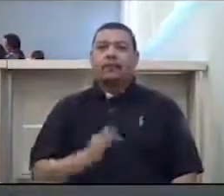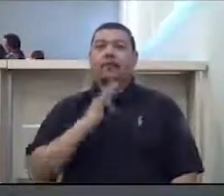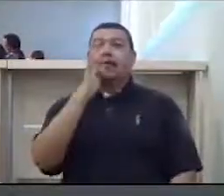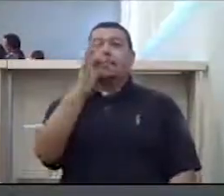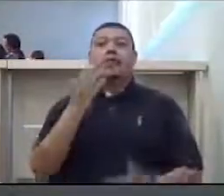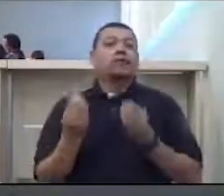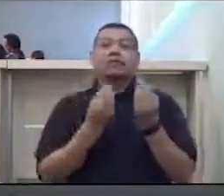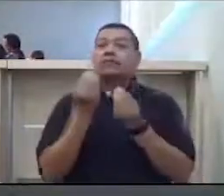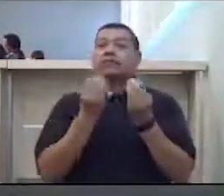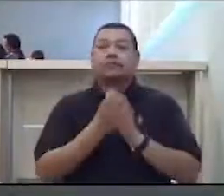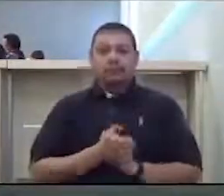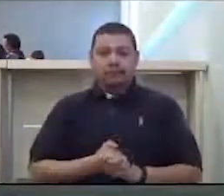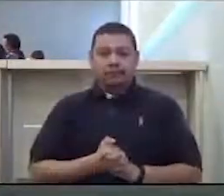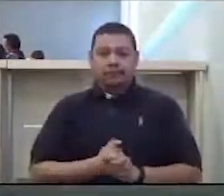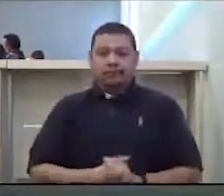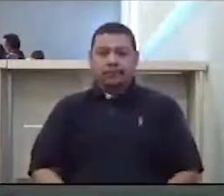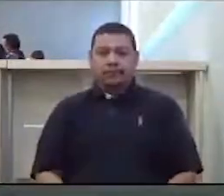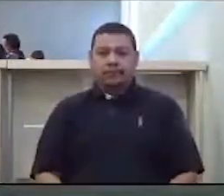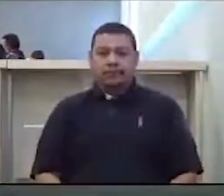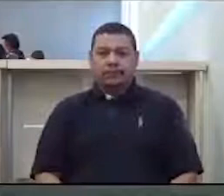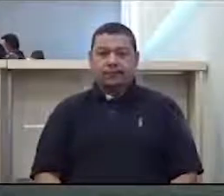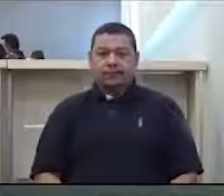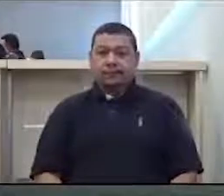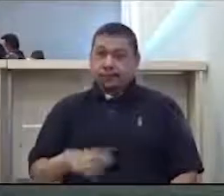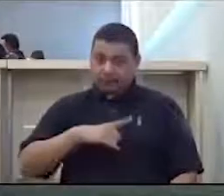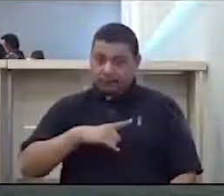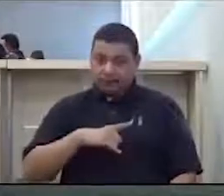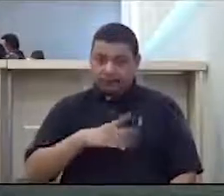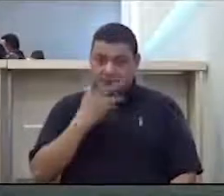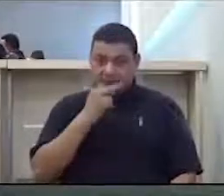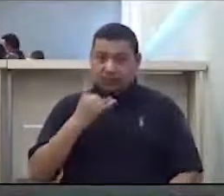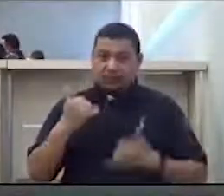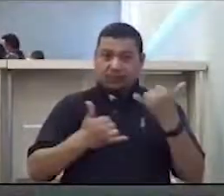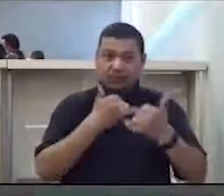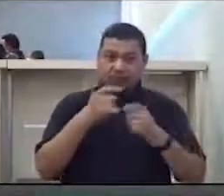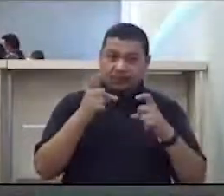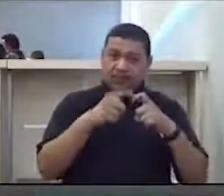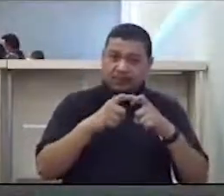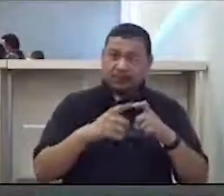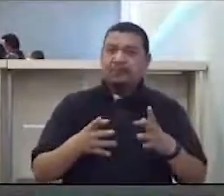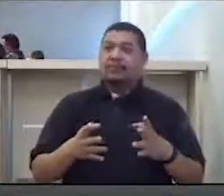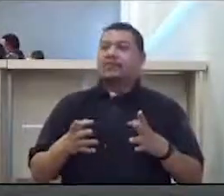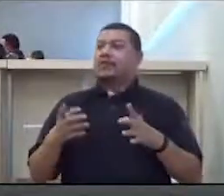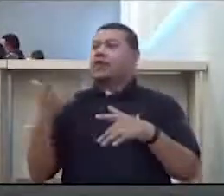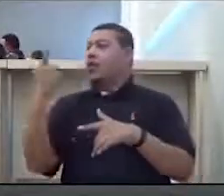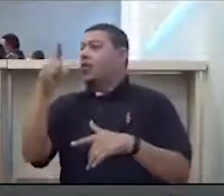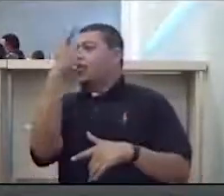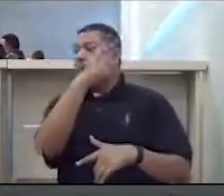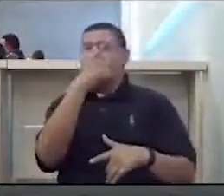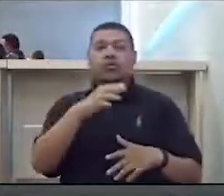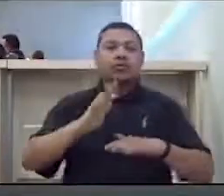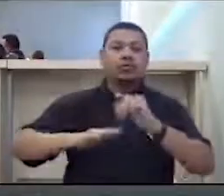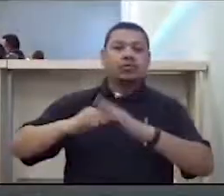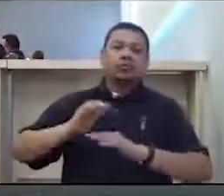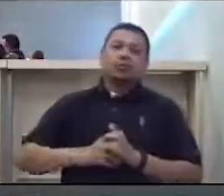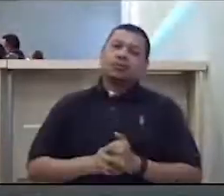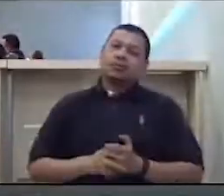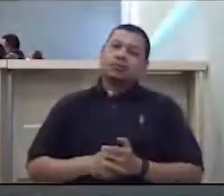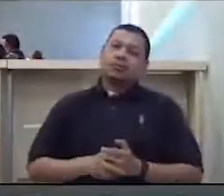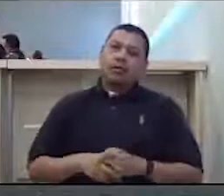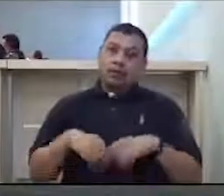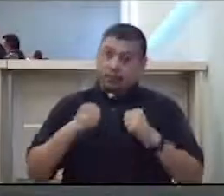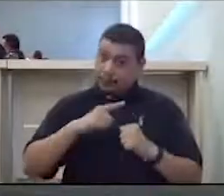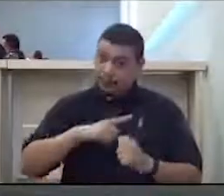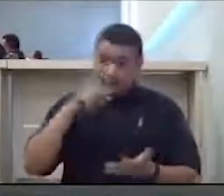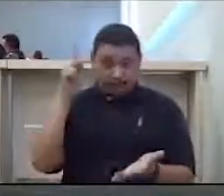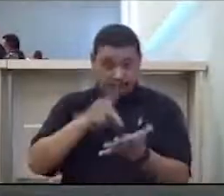onde vão brincar de direção? Até onde vão brincar de ser médico, de ser isso, de ser aquilo? Nós temos que ser verdadeiro